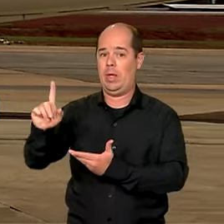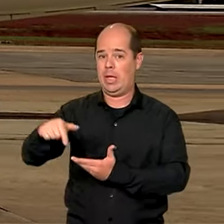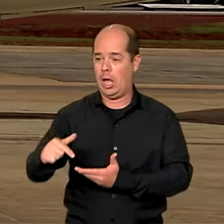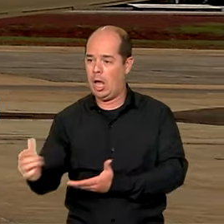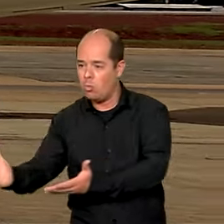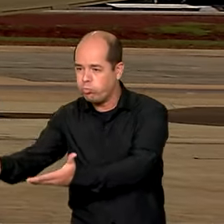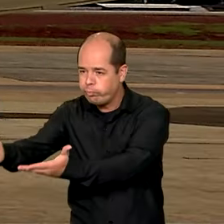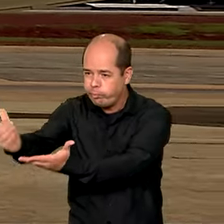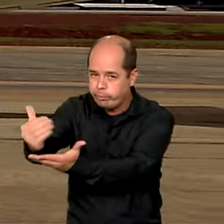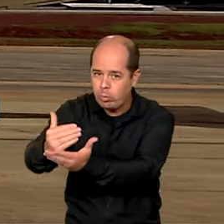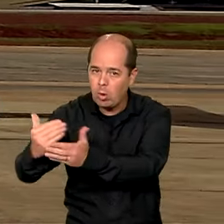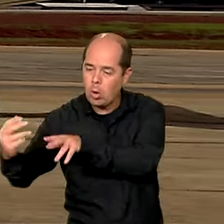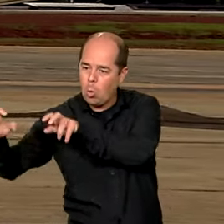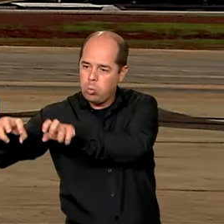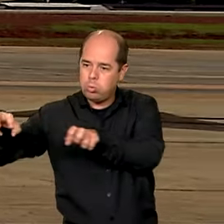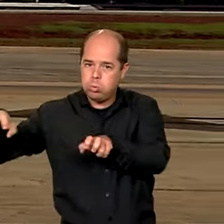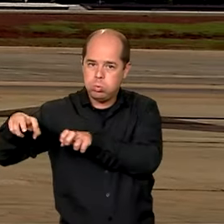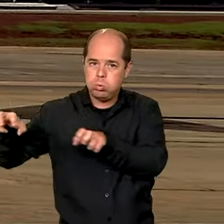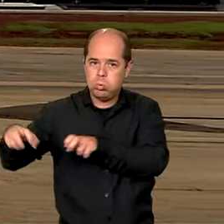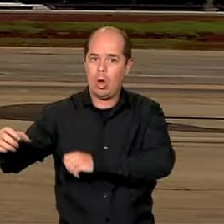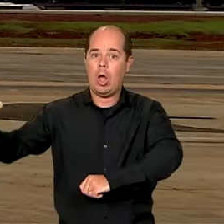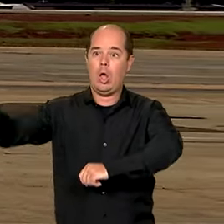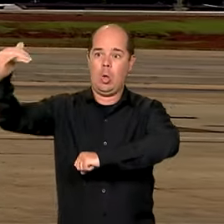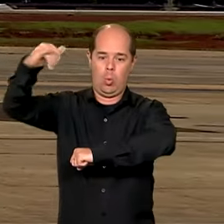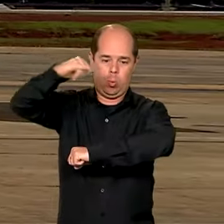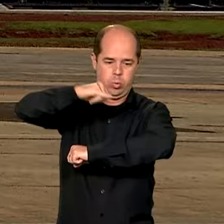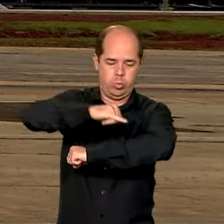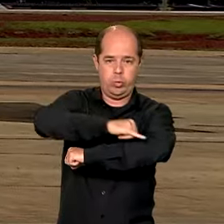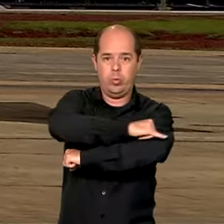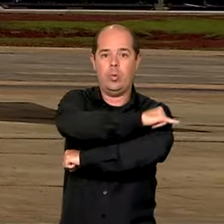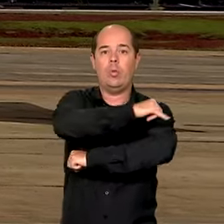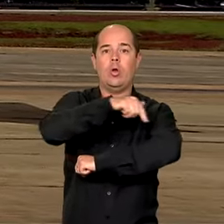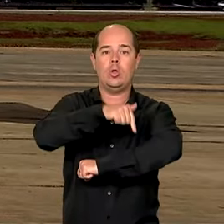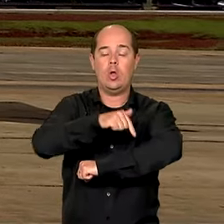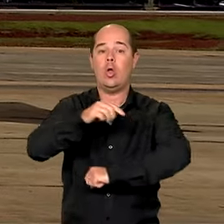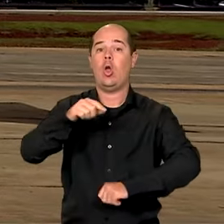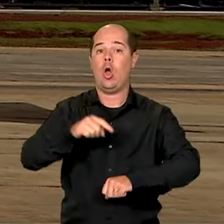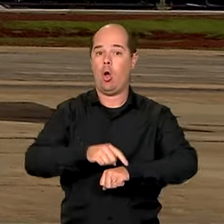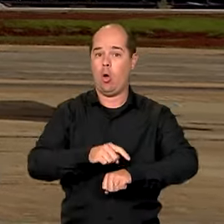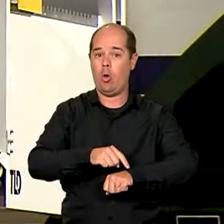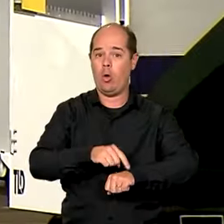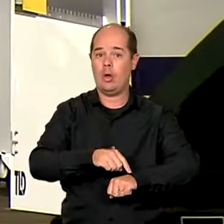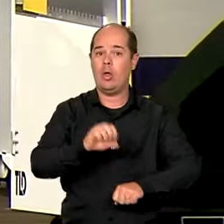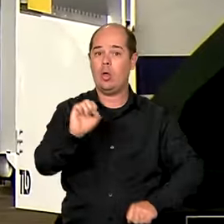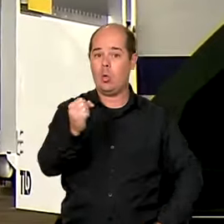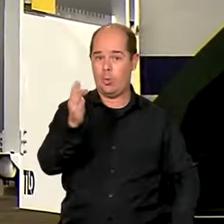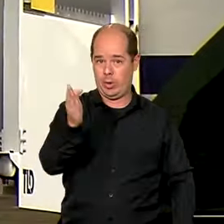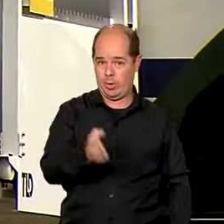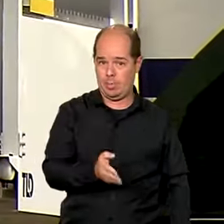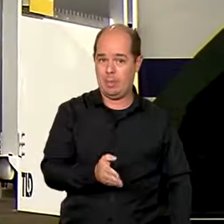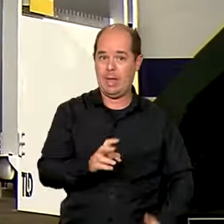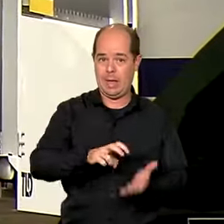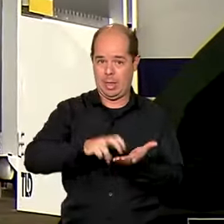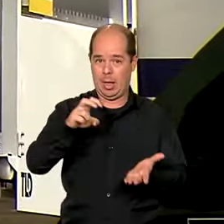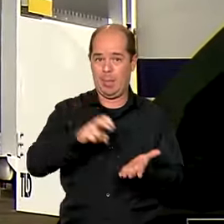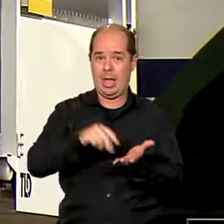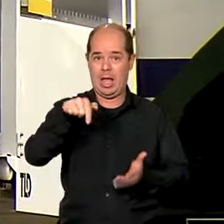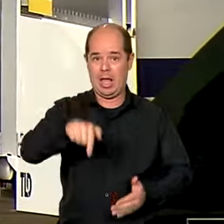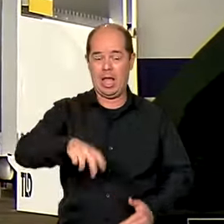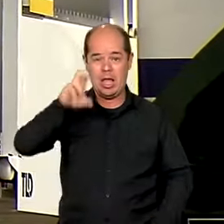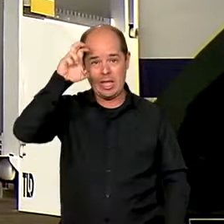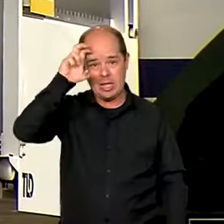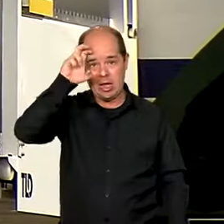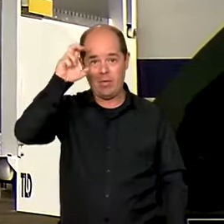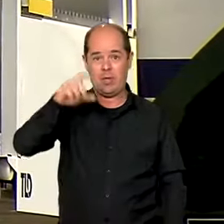Cisjordânia, pousou na base aérea de Brasília por volta das 8h30 da manhã desta quinta-feira. Desta vez, vieram